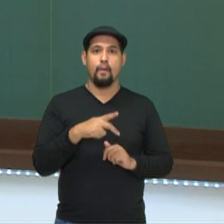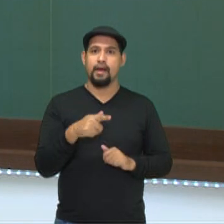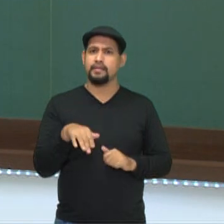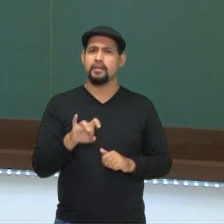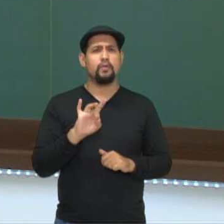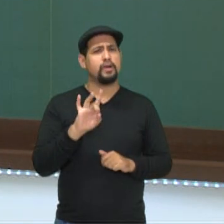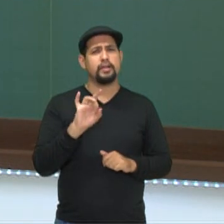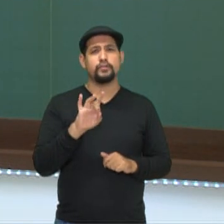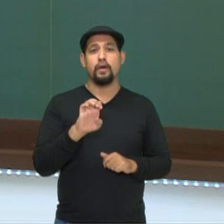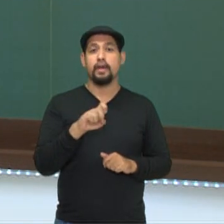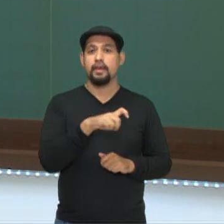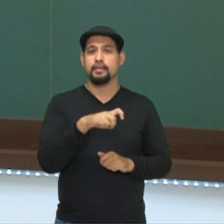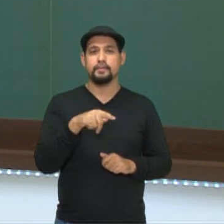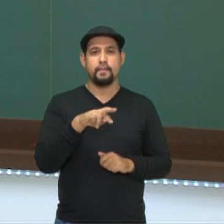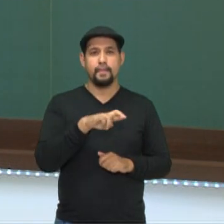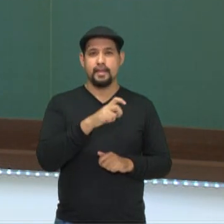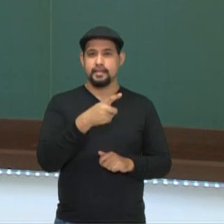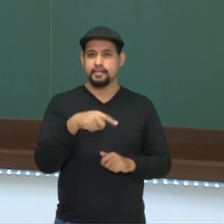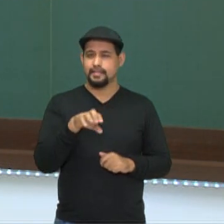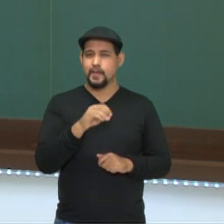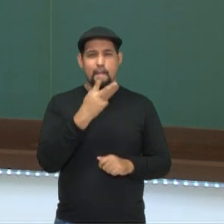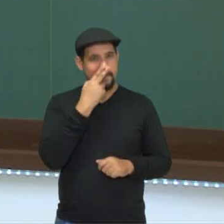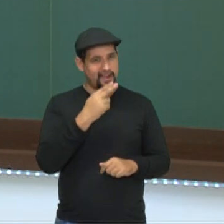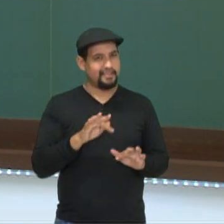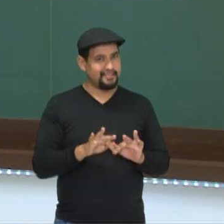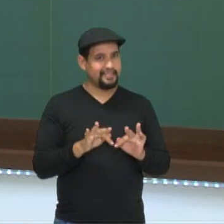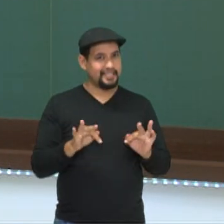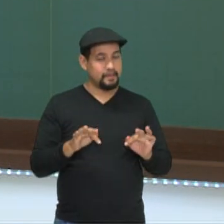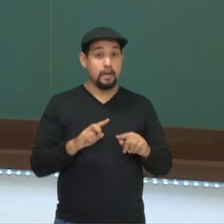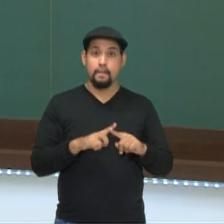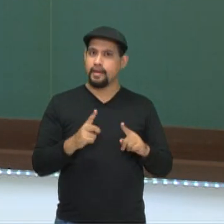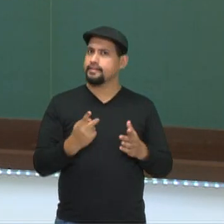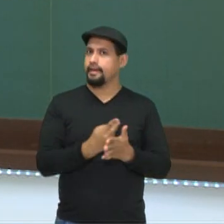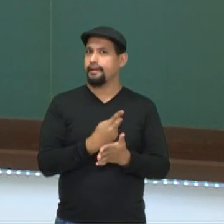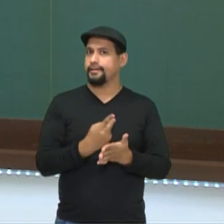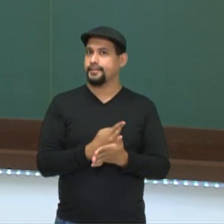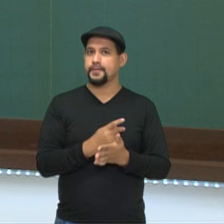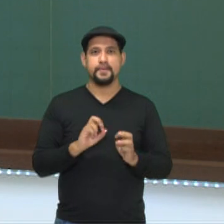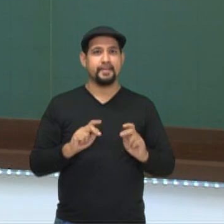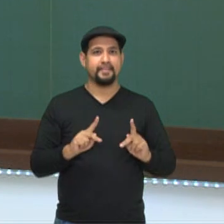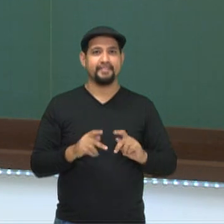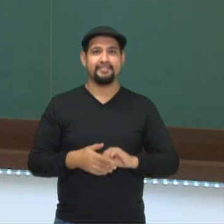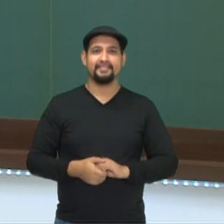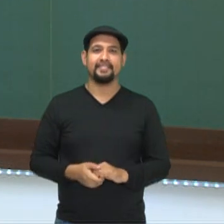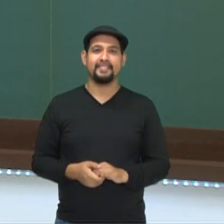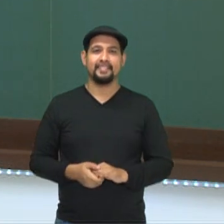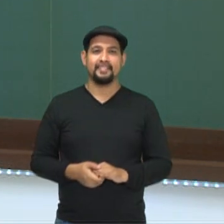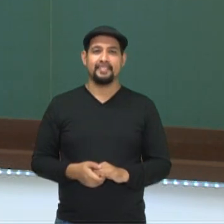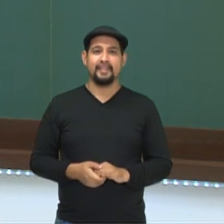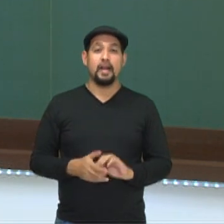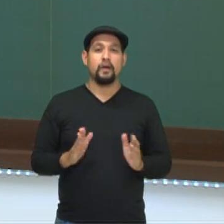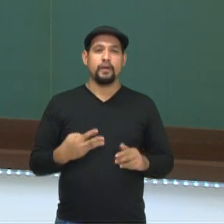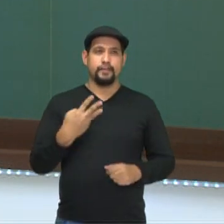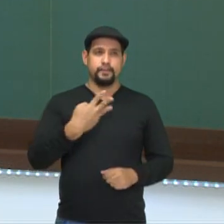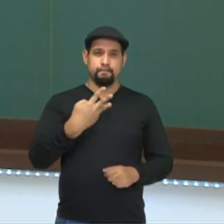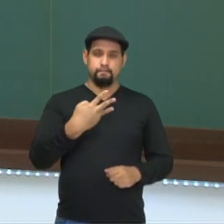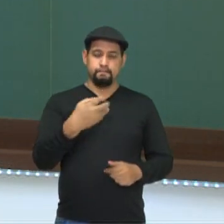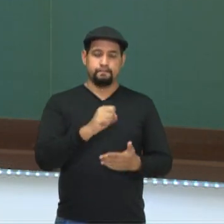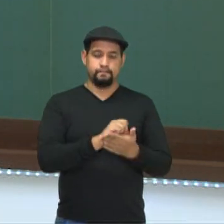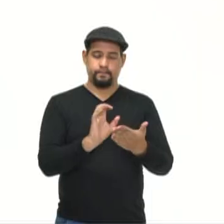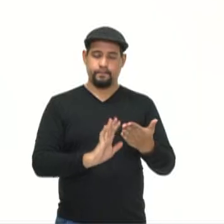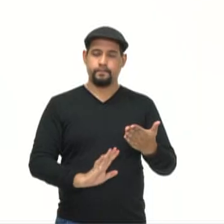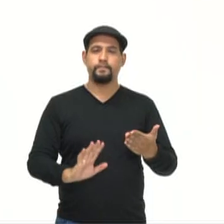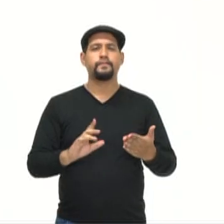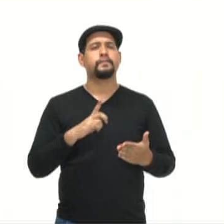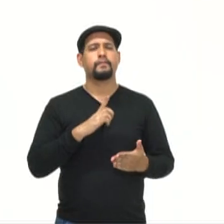uma expressão, tá bom? Parece simples, mas fica errado, ok? Vamos lá para o terceiro, então?